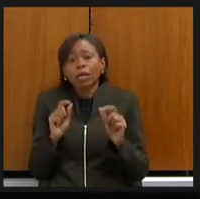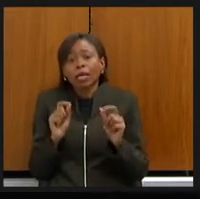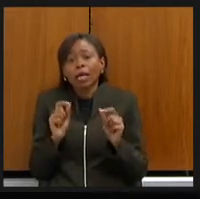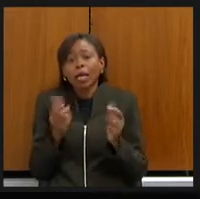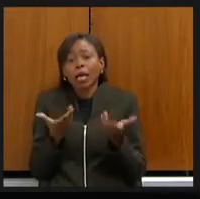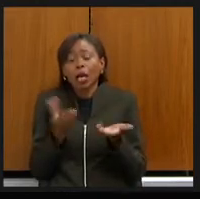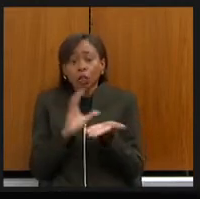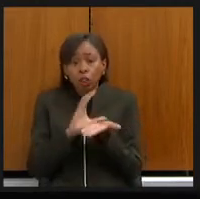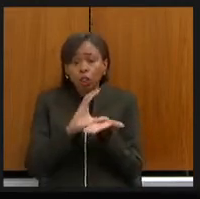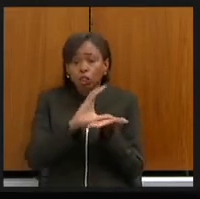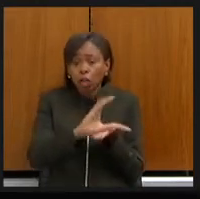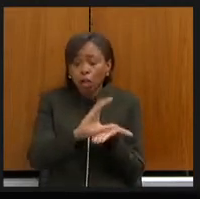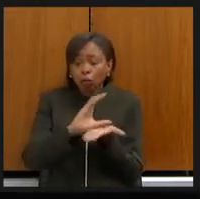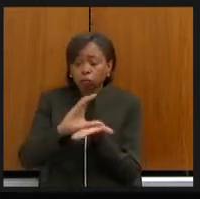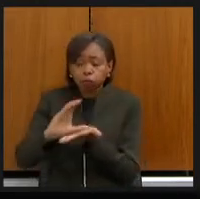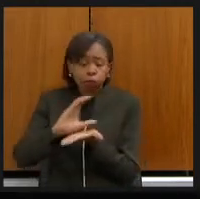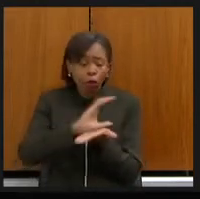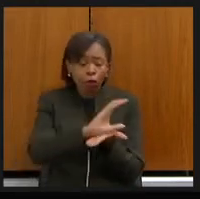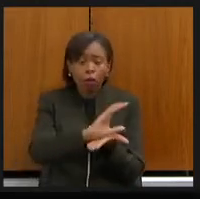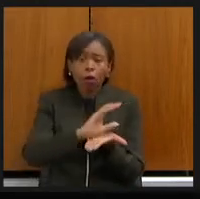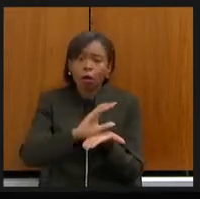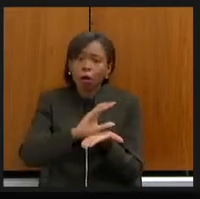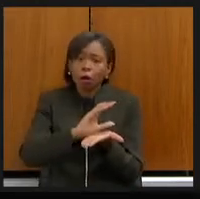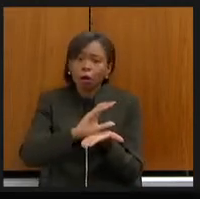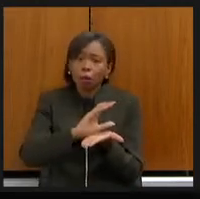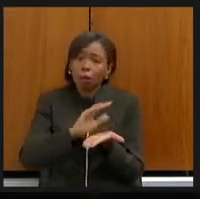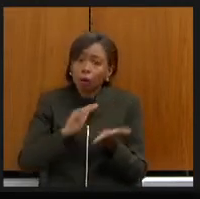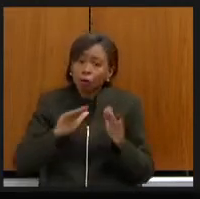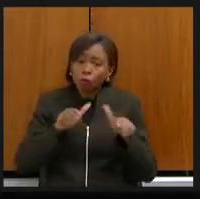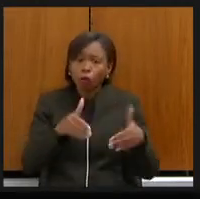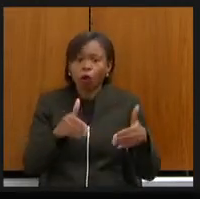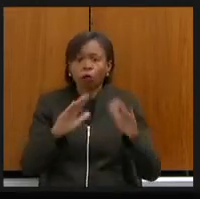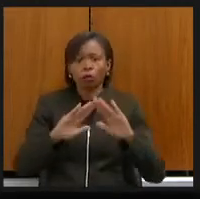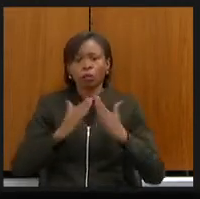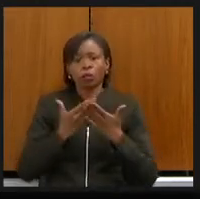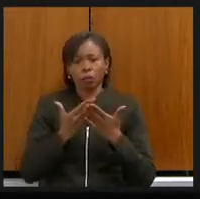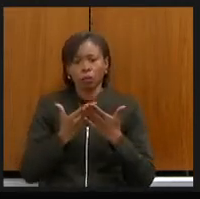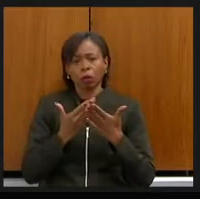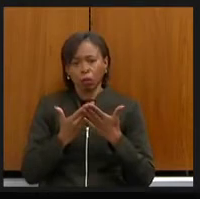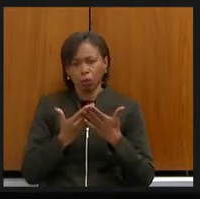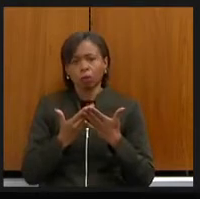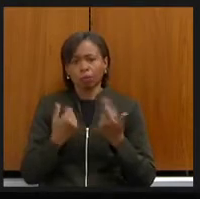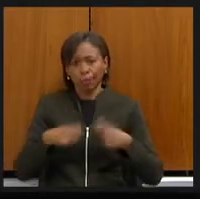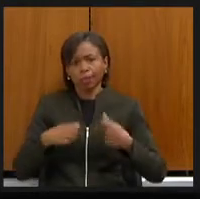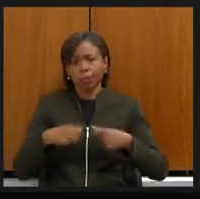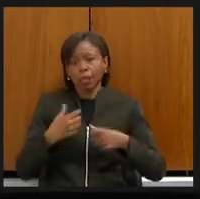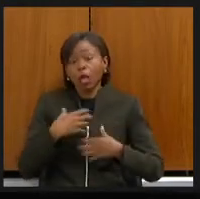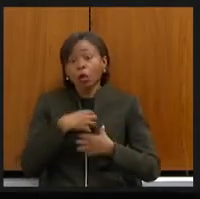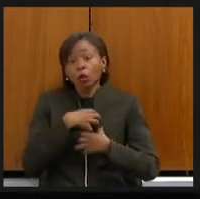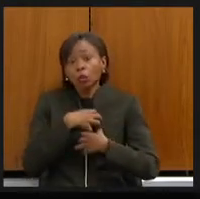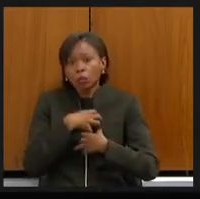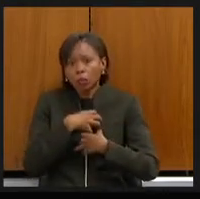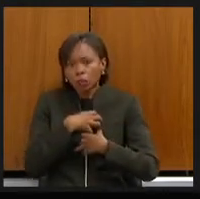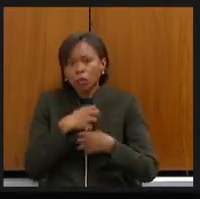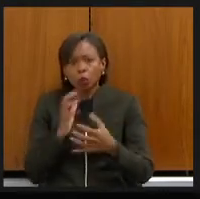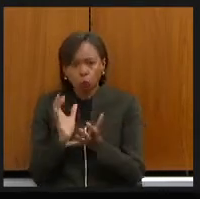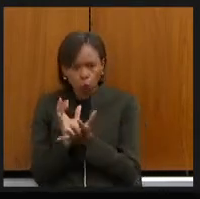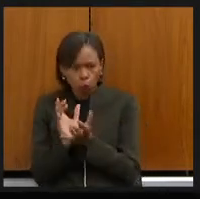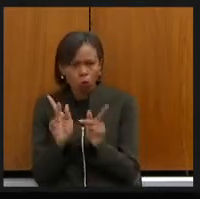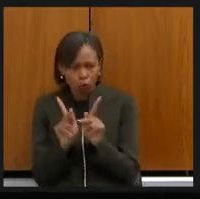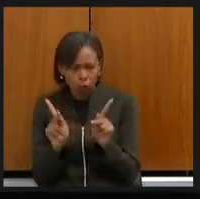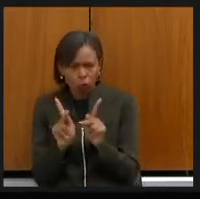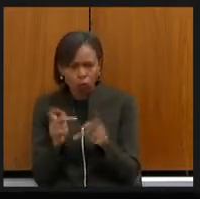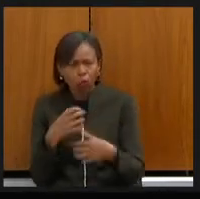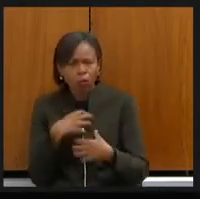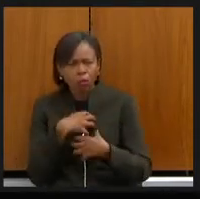melhor essa utilização para as escolas que eu sinto nós sentimos nós professores que nós estamos